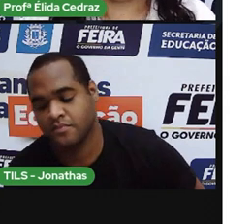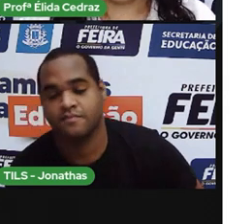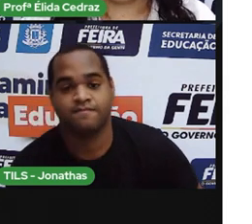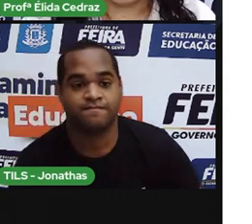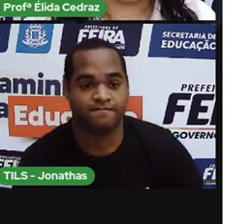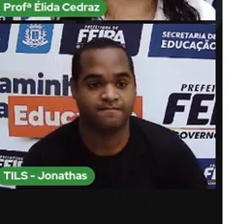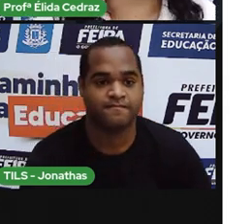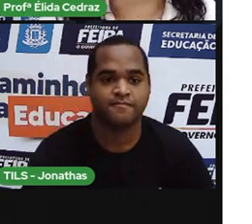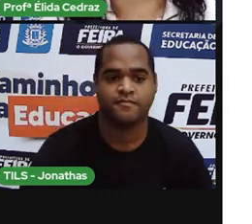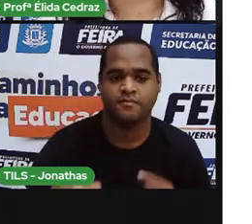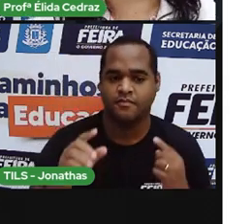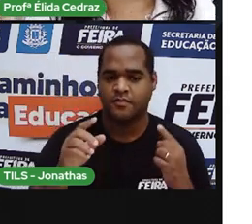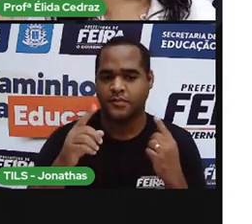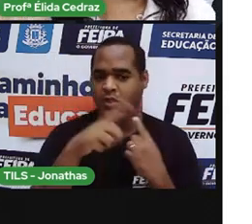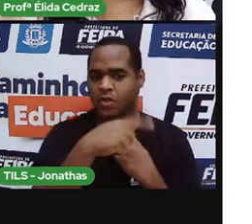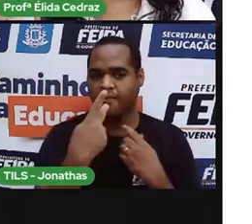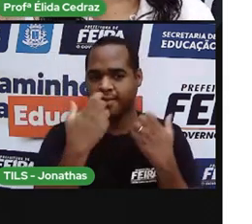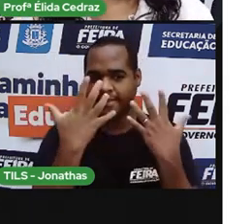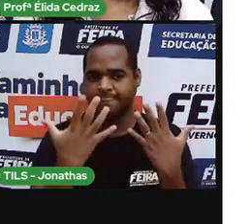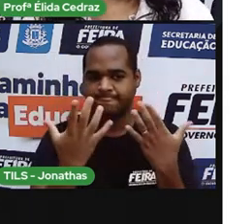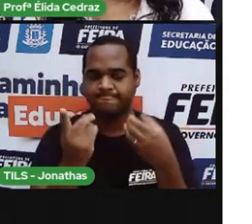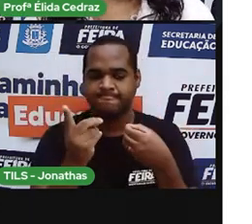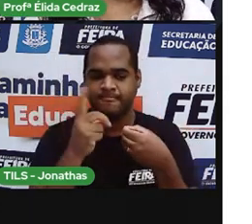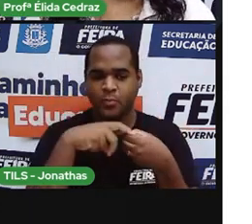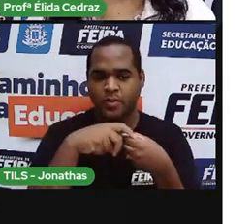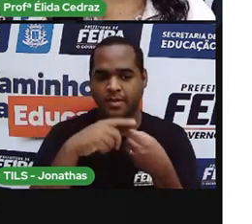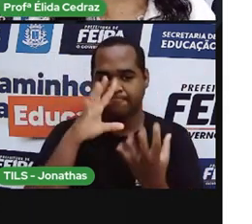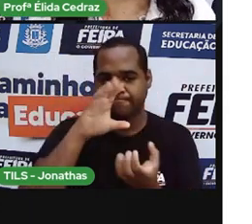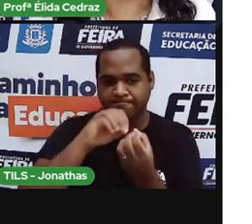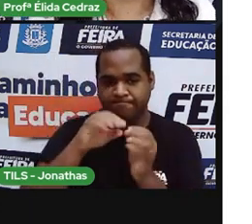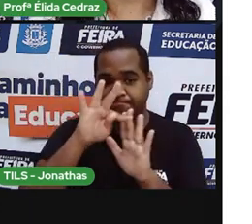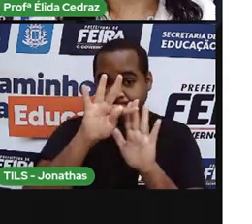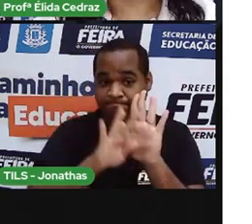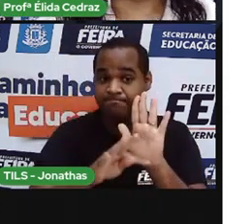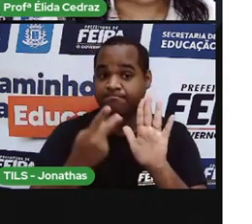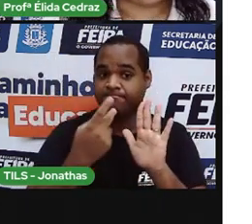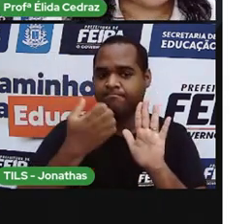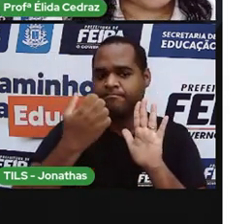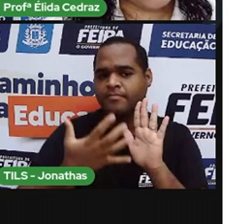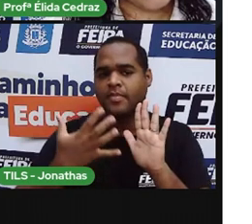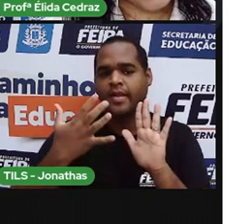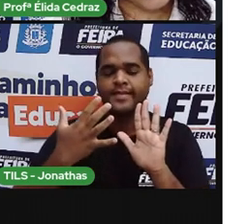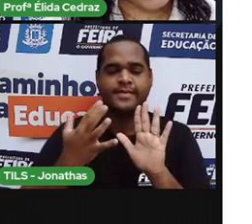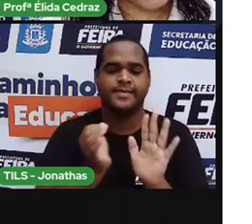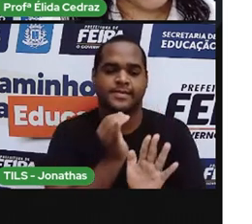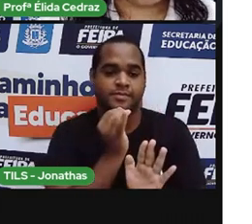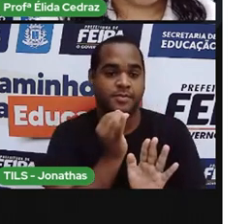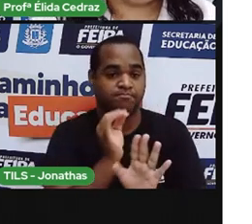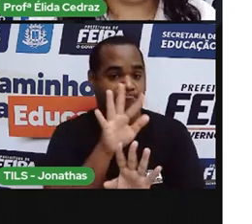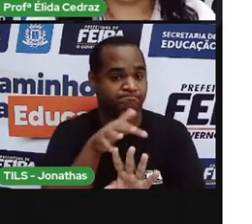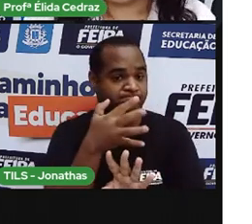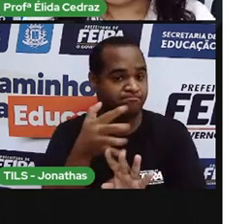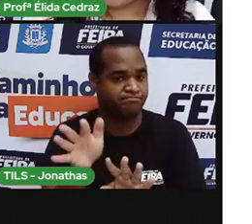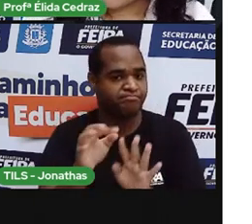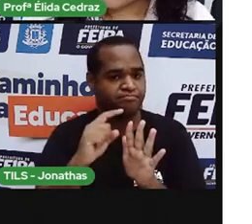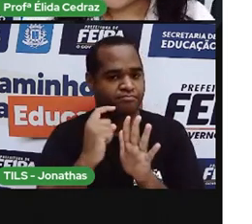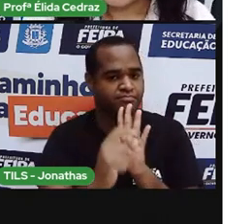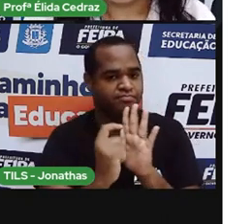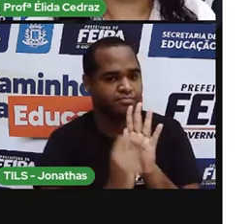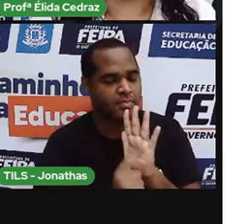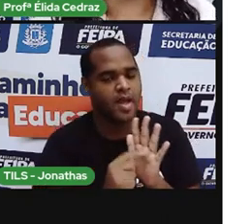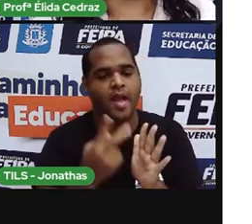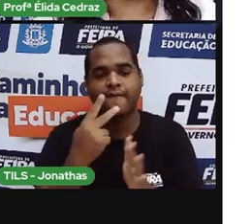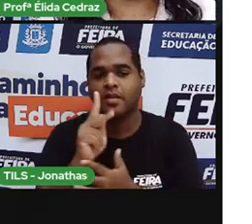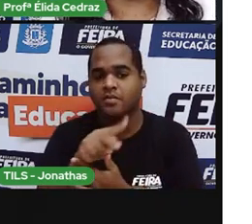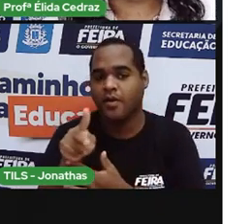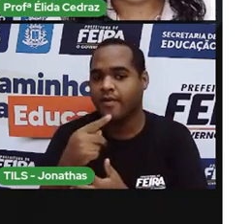Nós vamos voltar à parte de compreensão do texto. Na hora da cruzadinha, a Pró deu uma